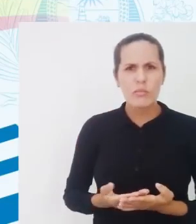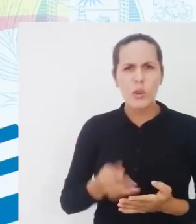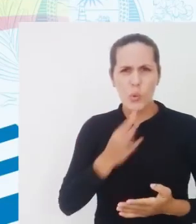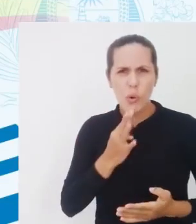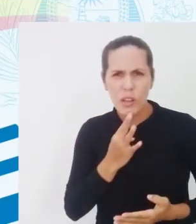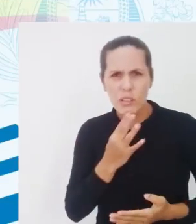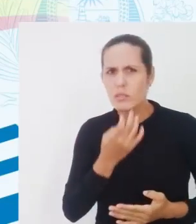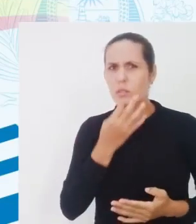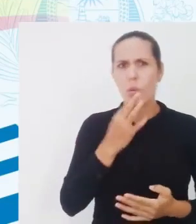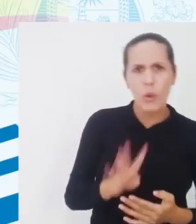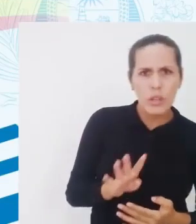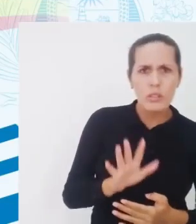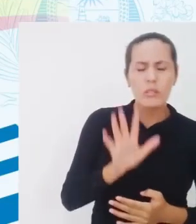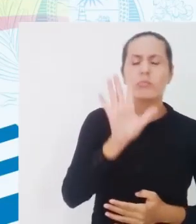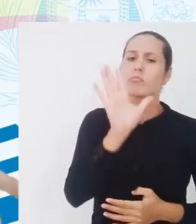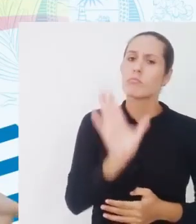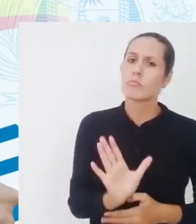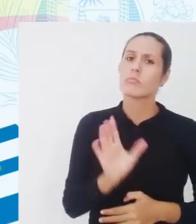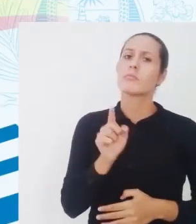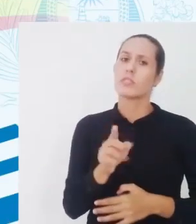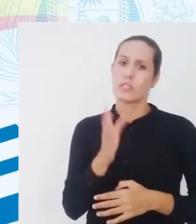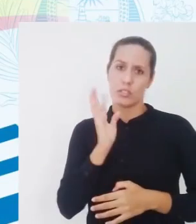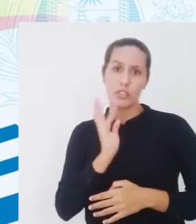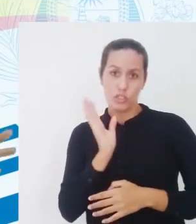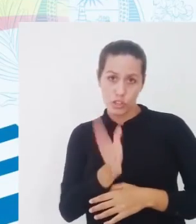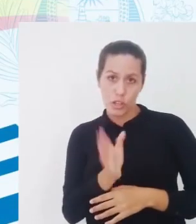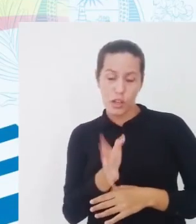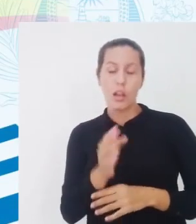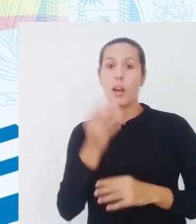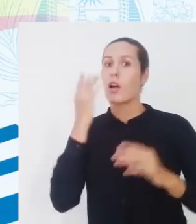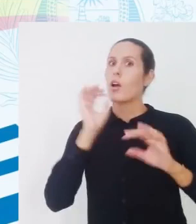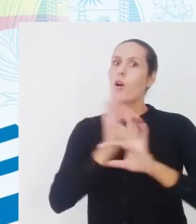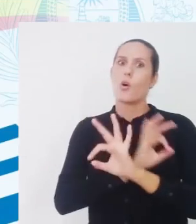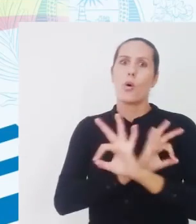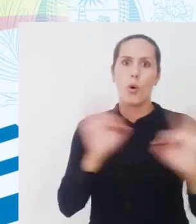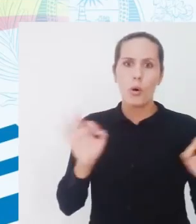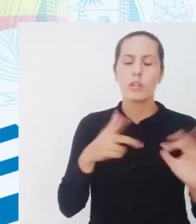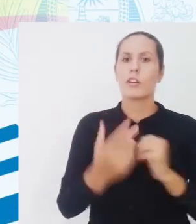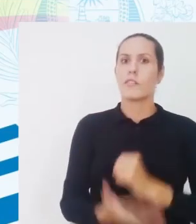ouviu falar? Já ouviu falar? Se você já ouviu falar, é bom porque já